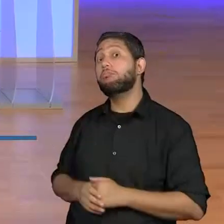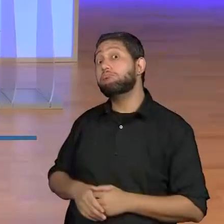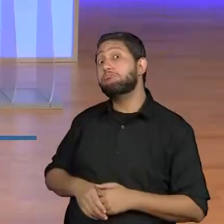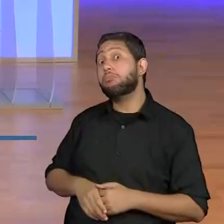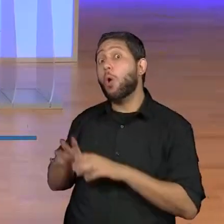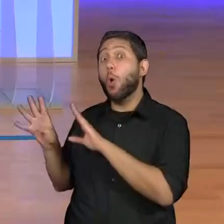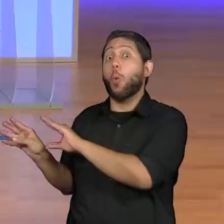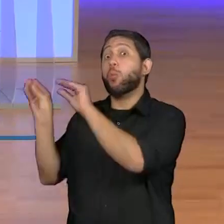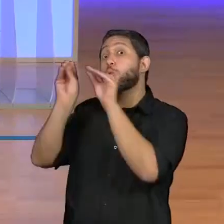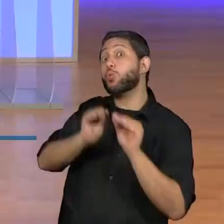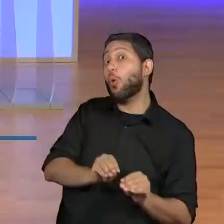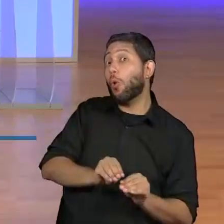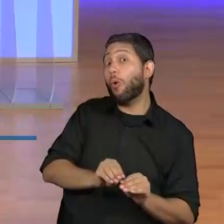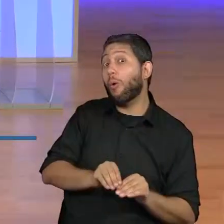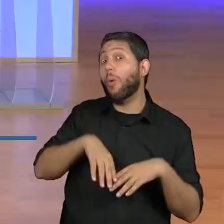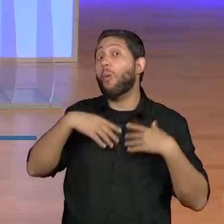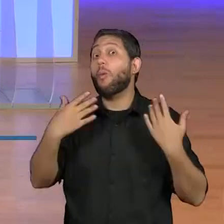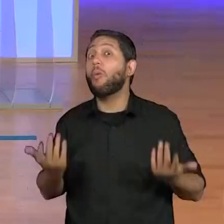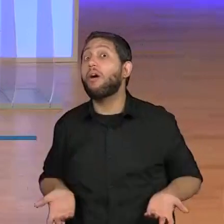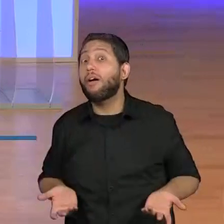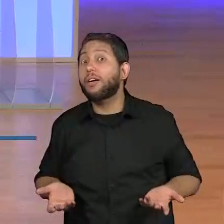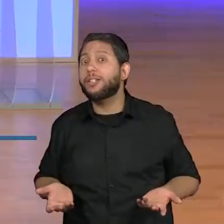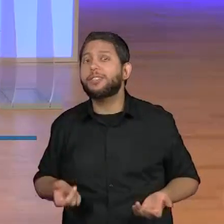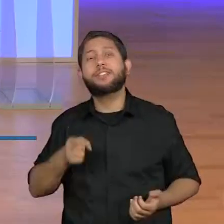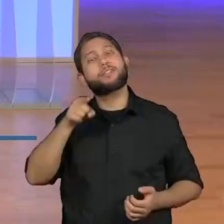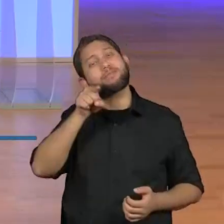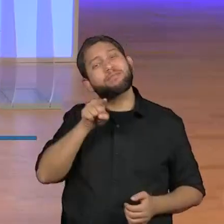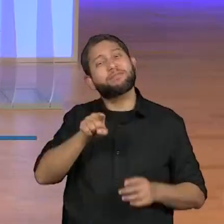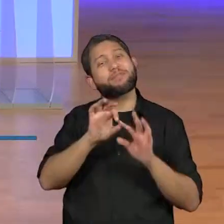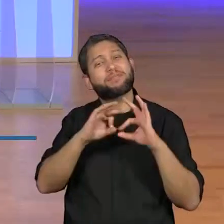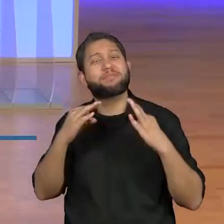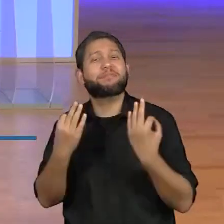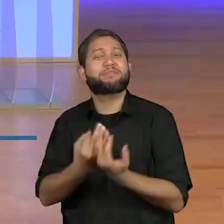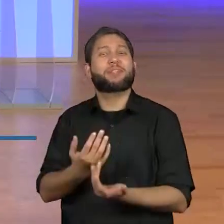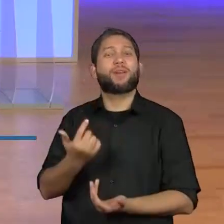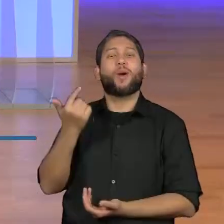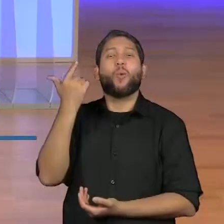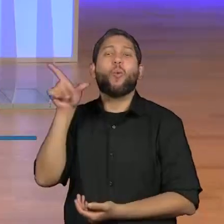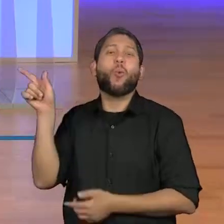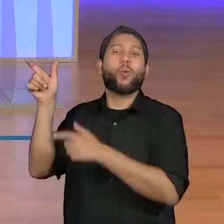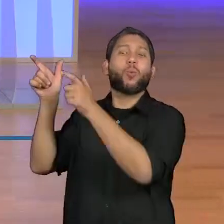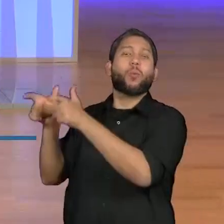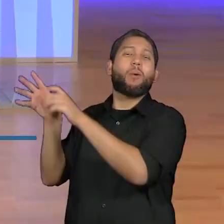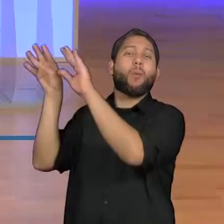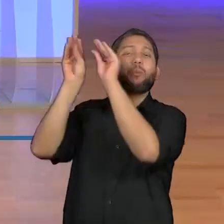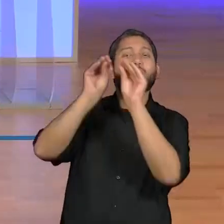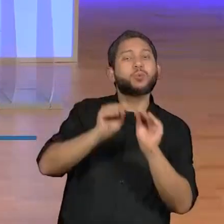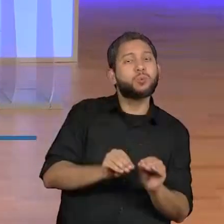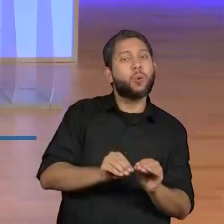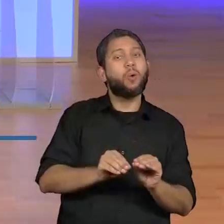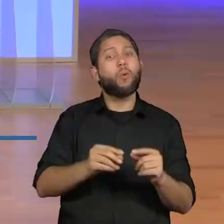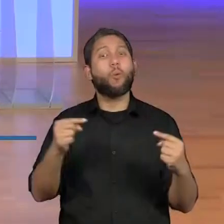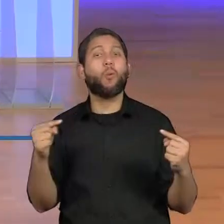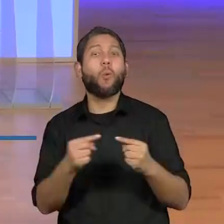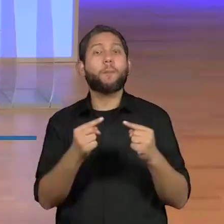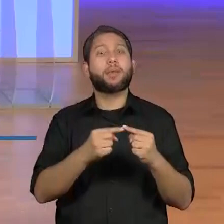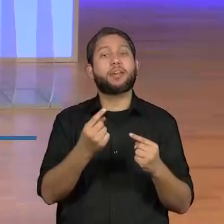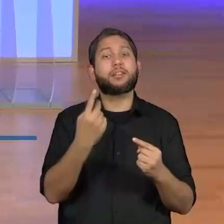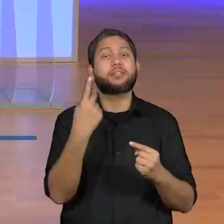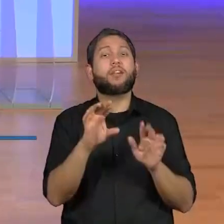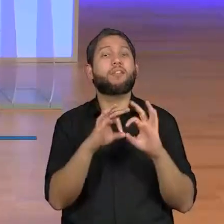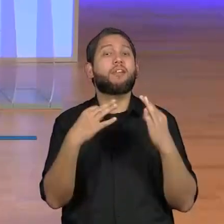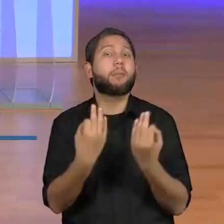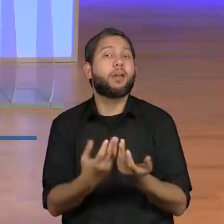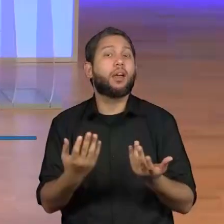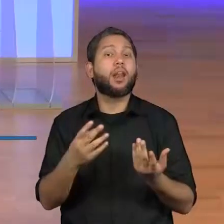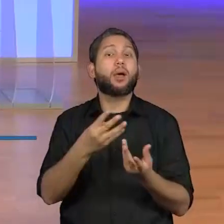que a gente citou que a família de vocês, que vieram de outros lugares, trouxeram e hoje faz parte da cultura da sua